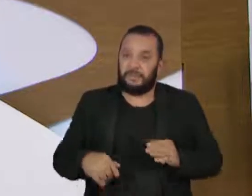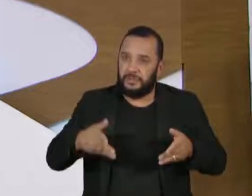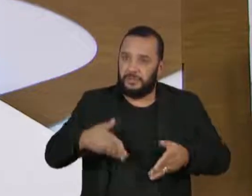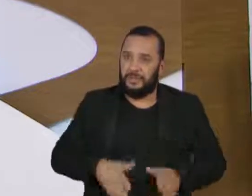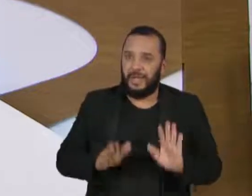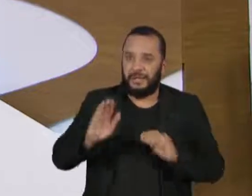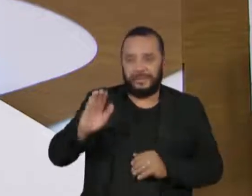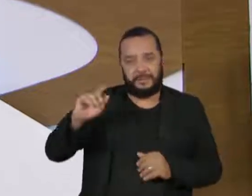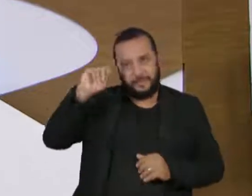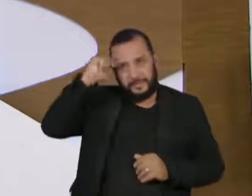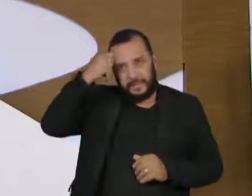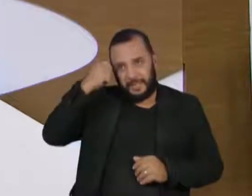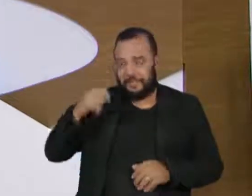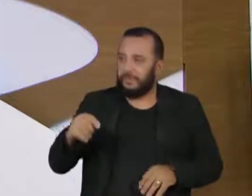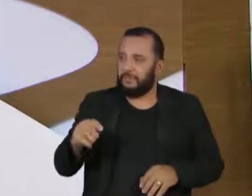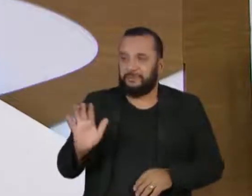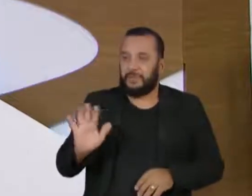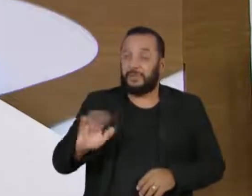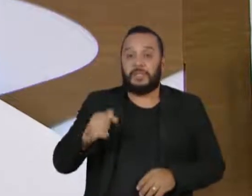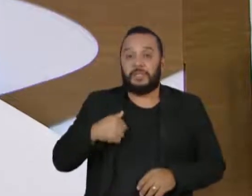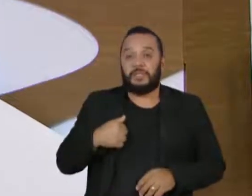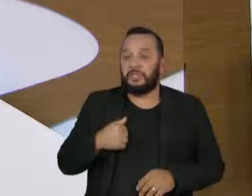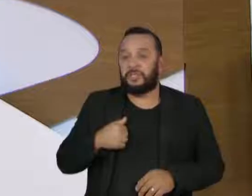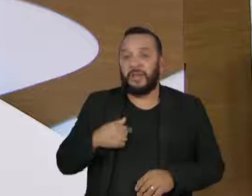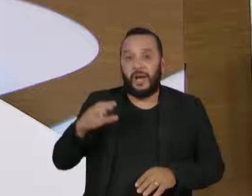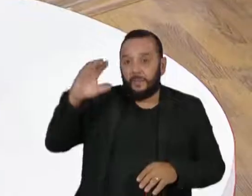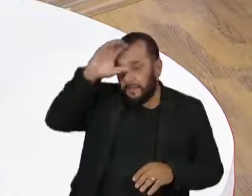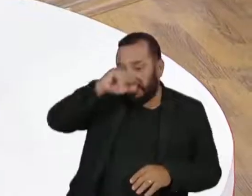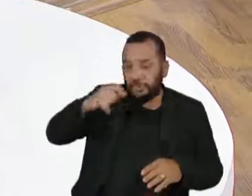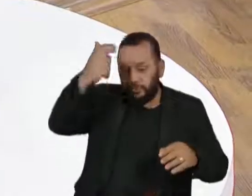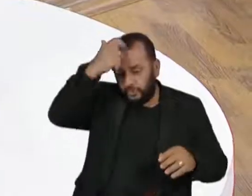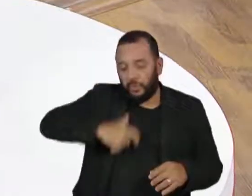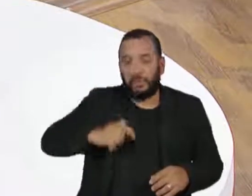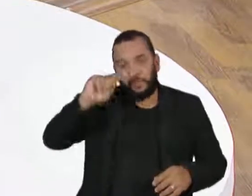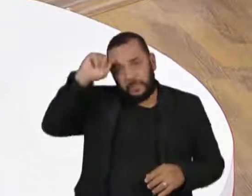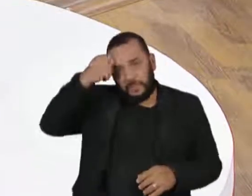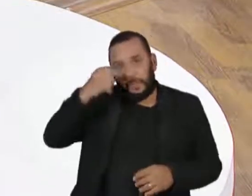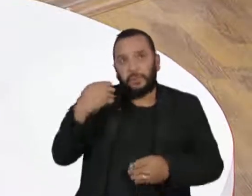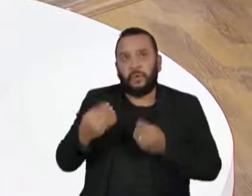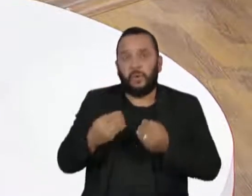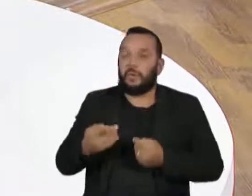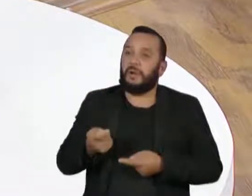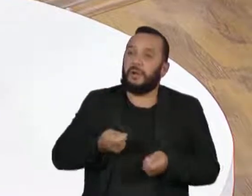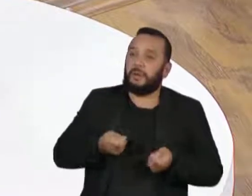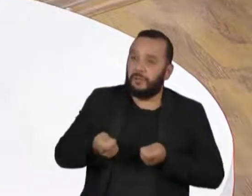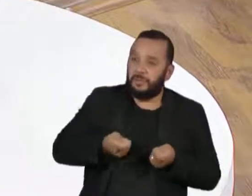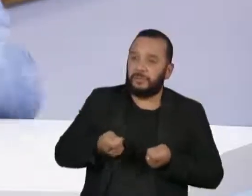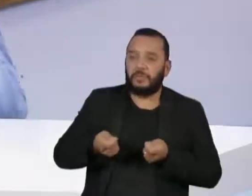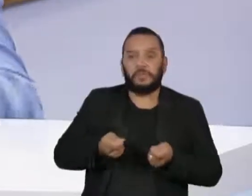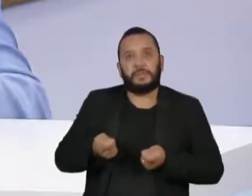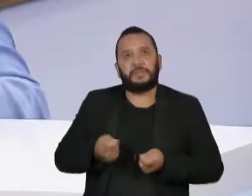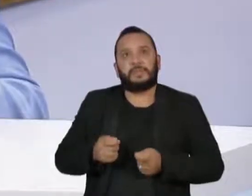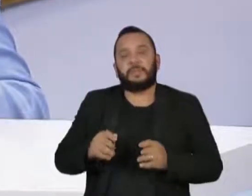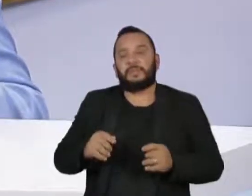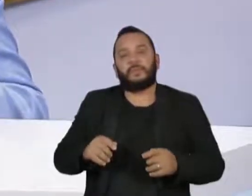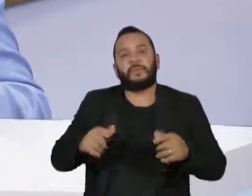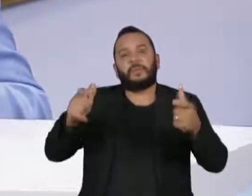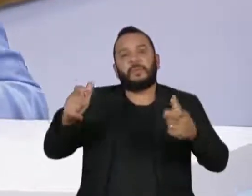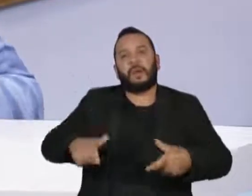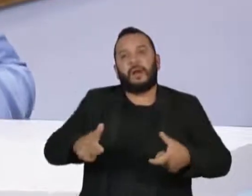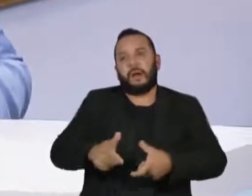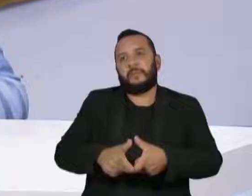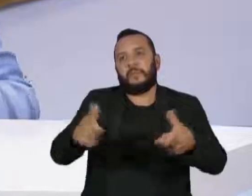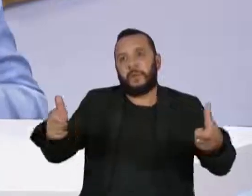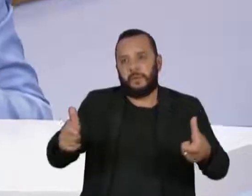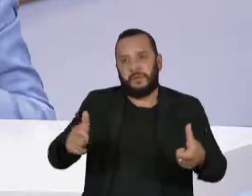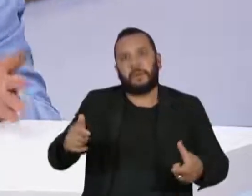né? Como é que foi a sua construção de descoberta e depois de como é que você administra e conduz isso em ambientes onde a maioria dos